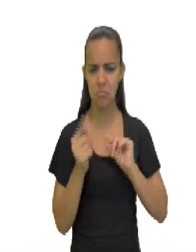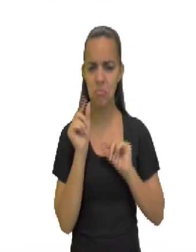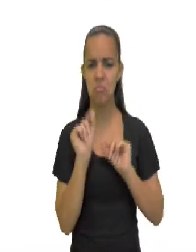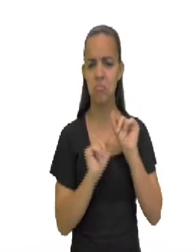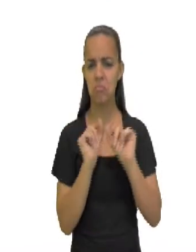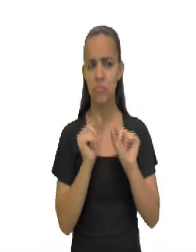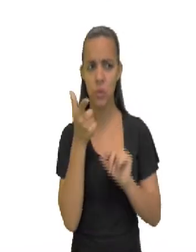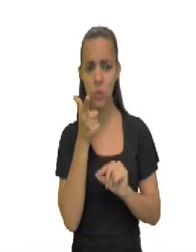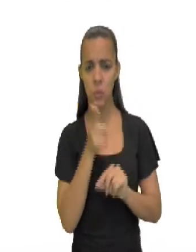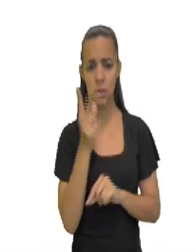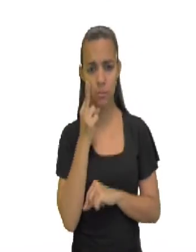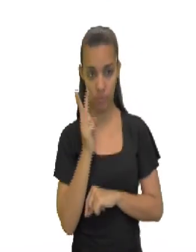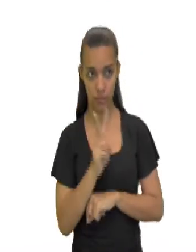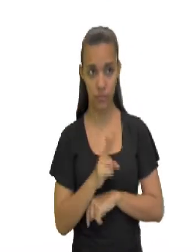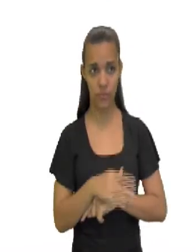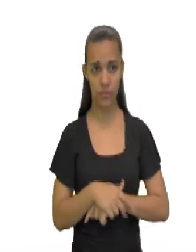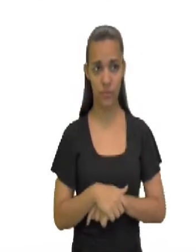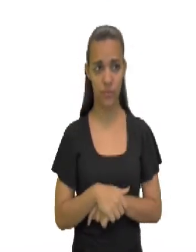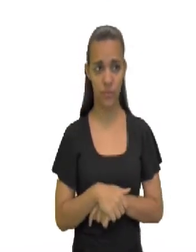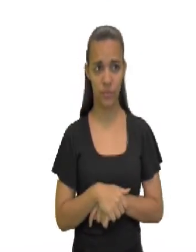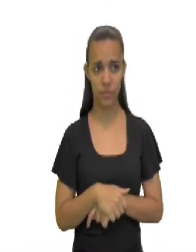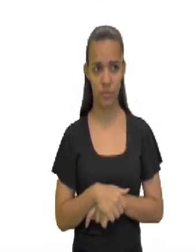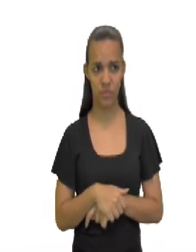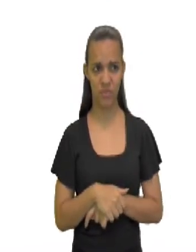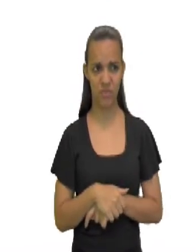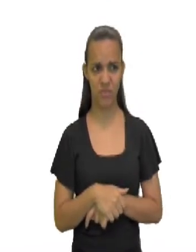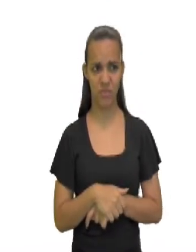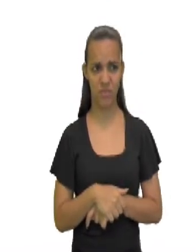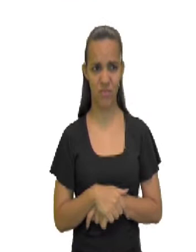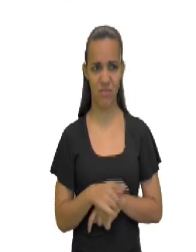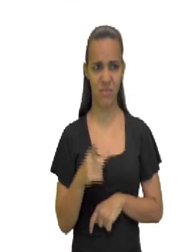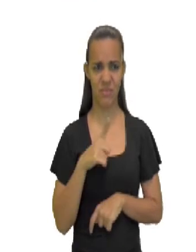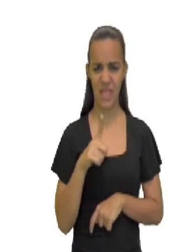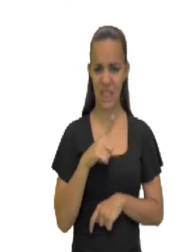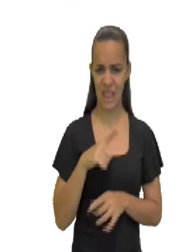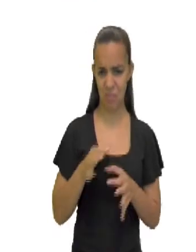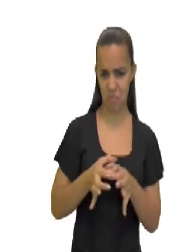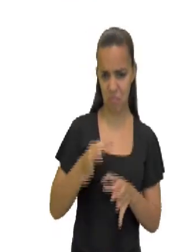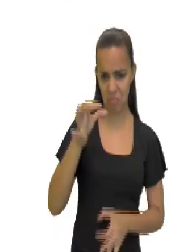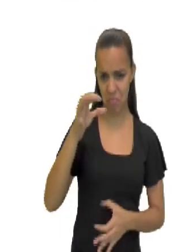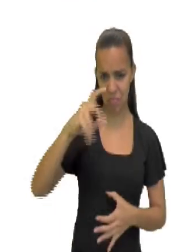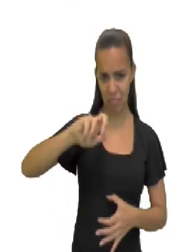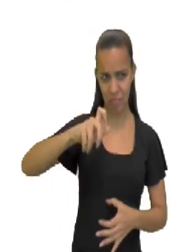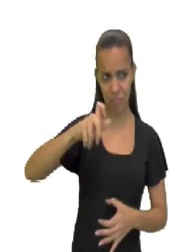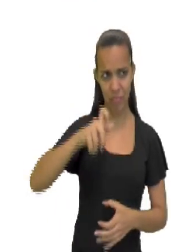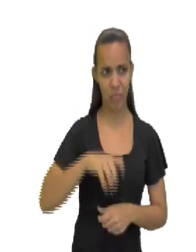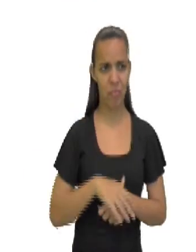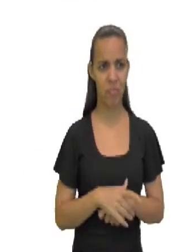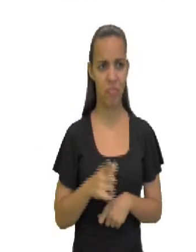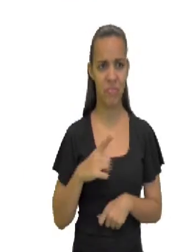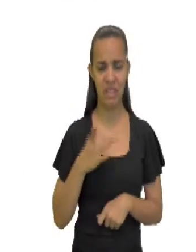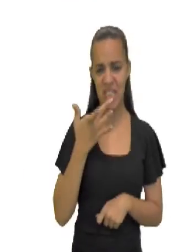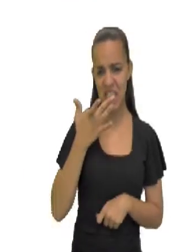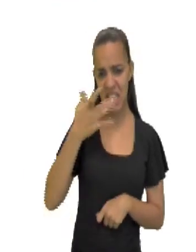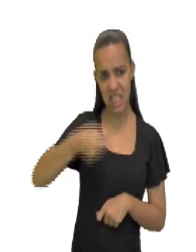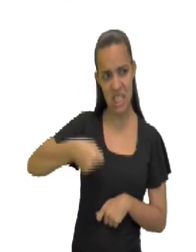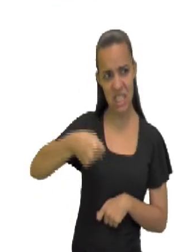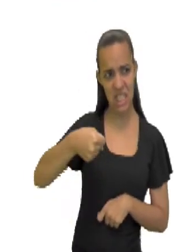Podem falar em voz alta. Nós temos aí garrafas, não é mesmo?